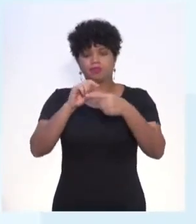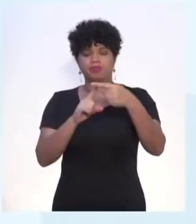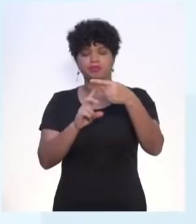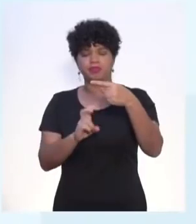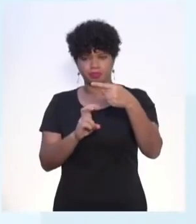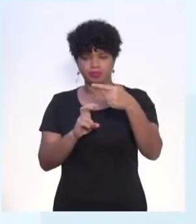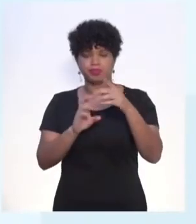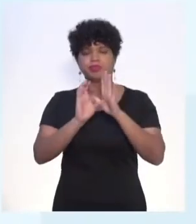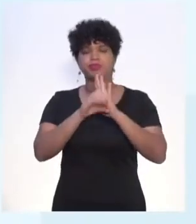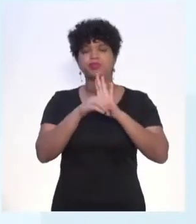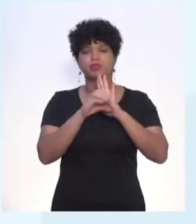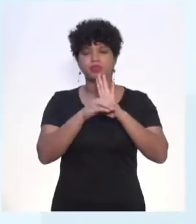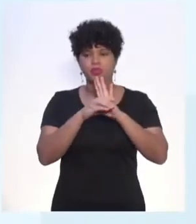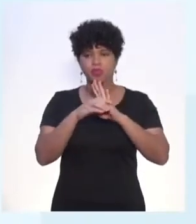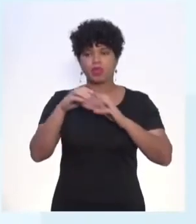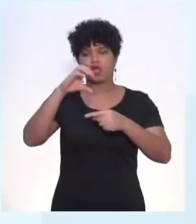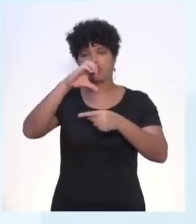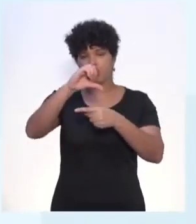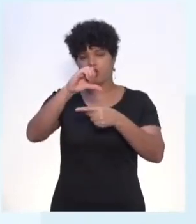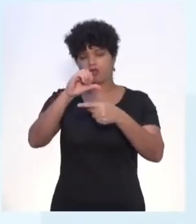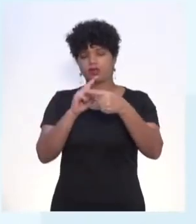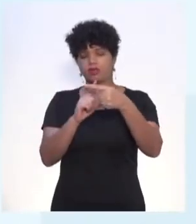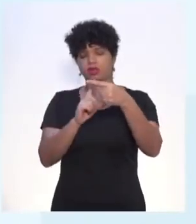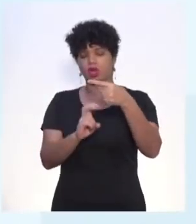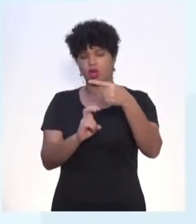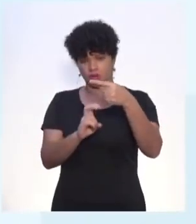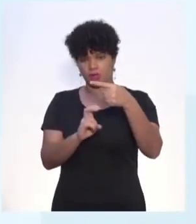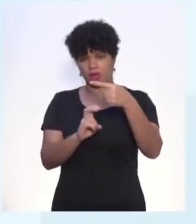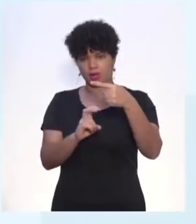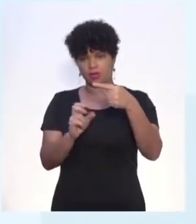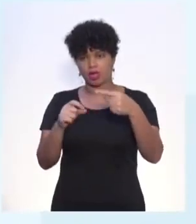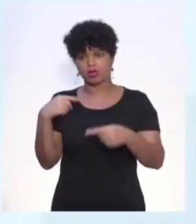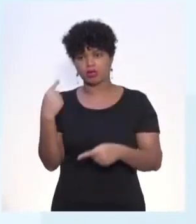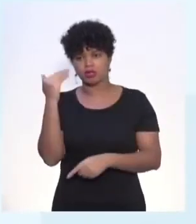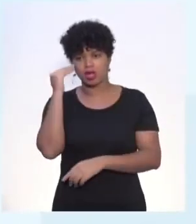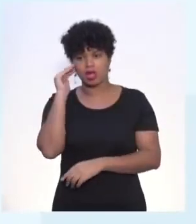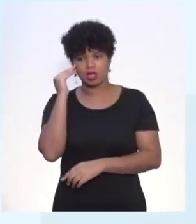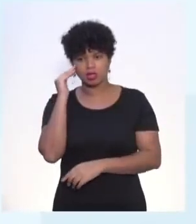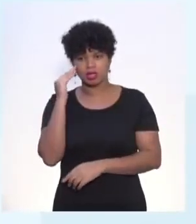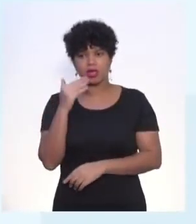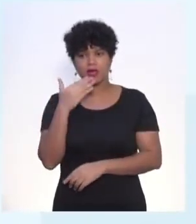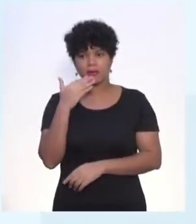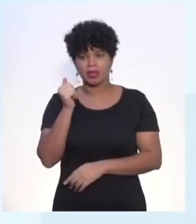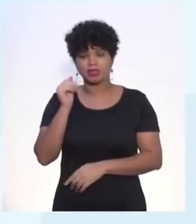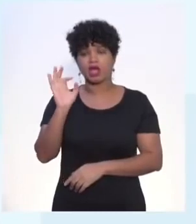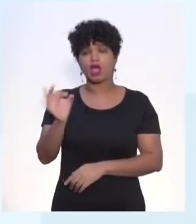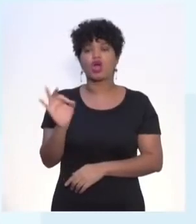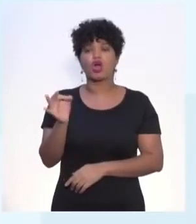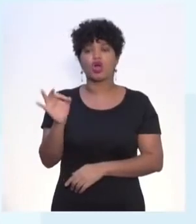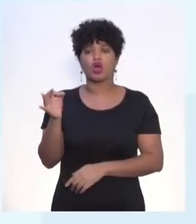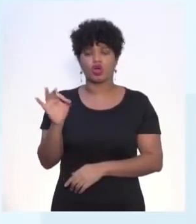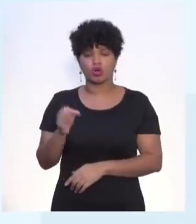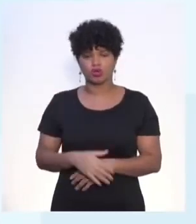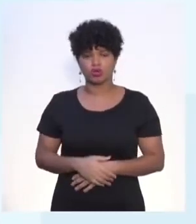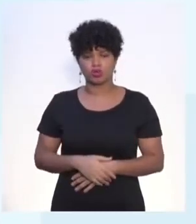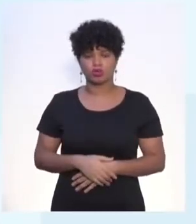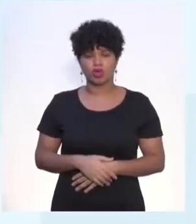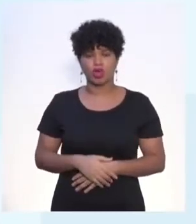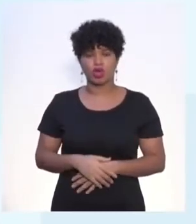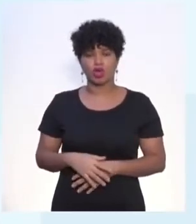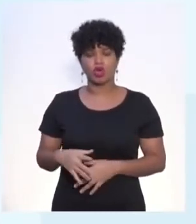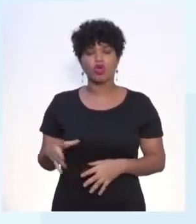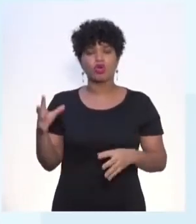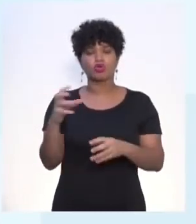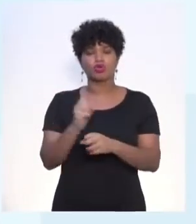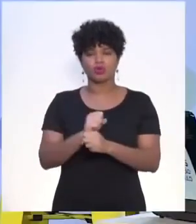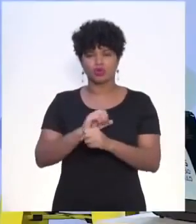nesse conceito aí, 9 sobre 15, né? Induz você a entender que ele acertou 9 num total de 15. Pode simplificar?